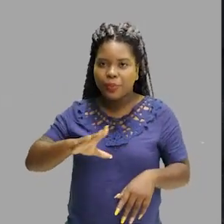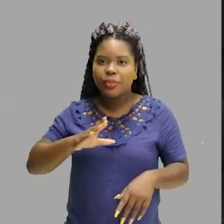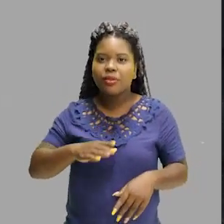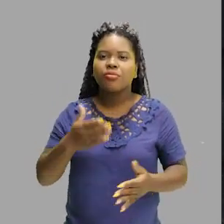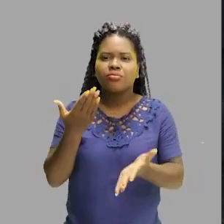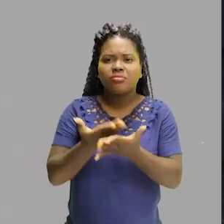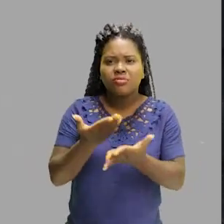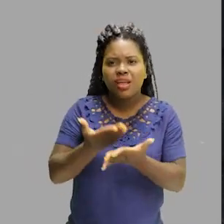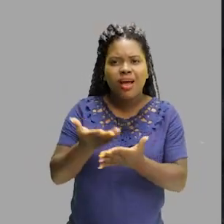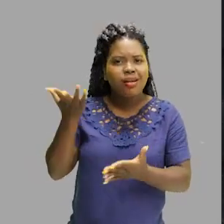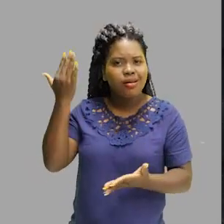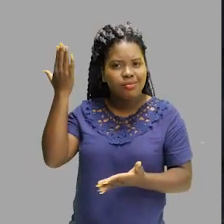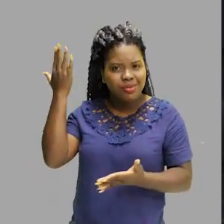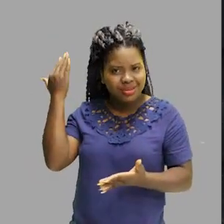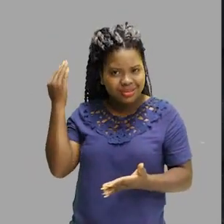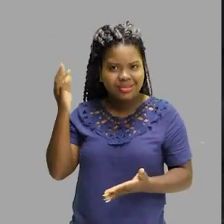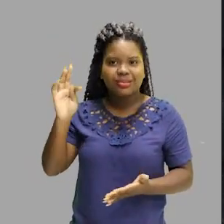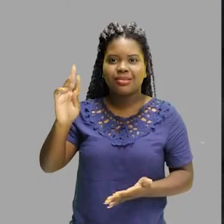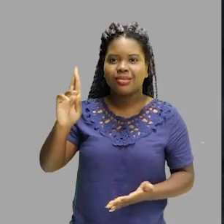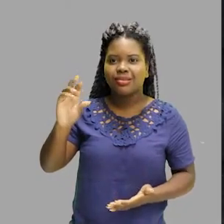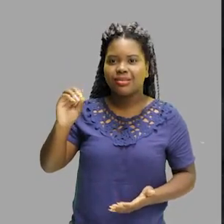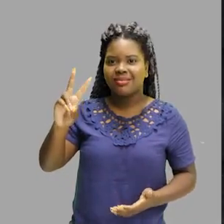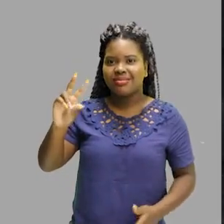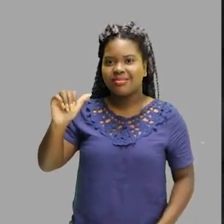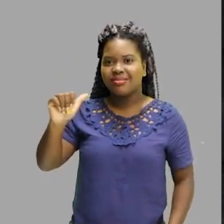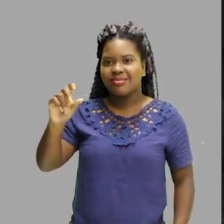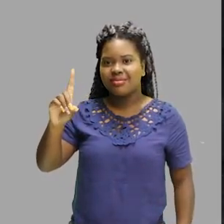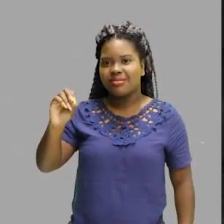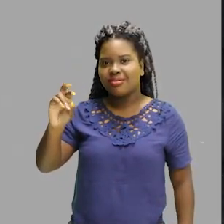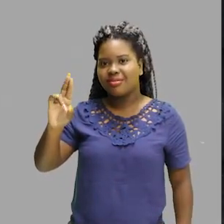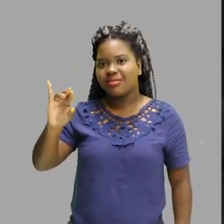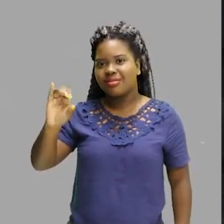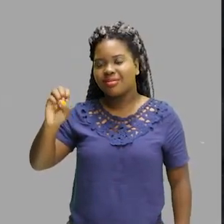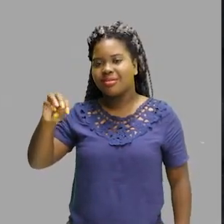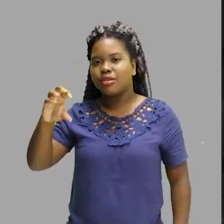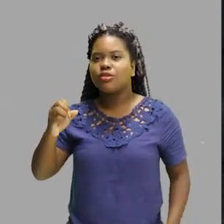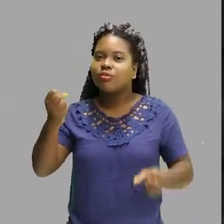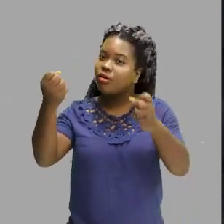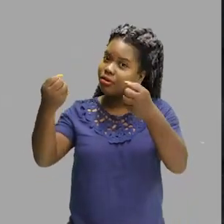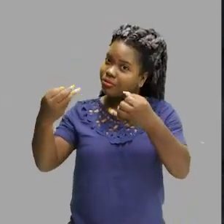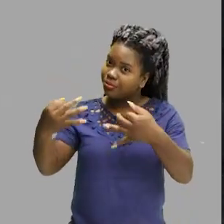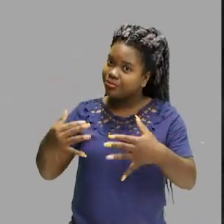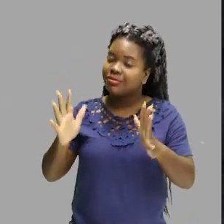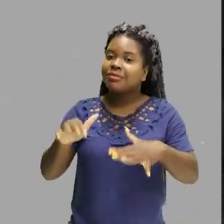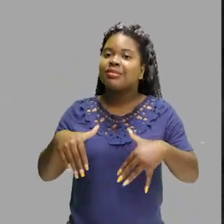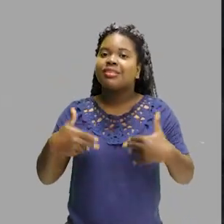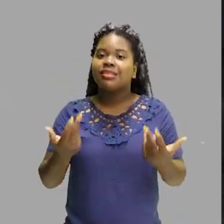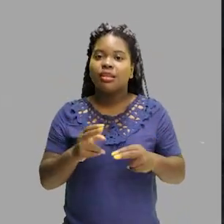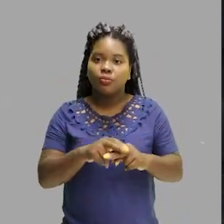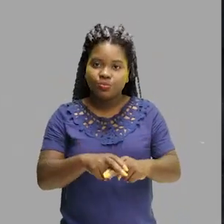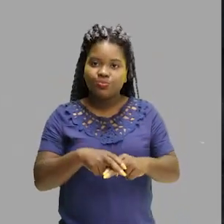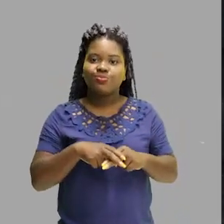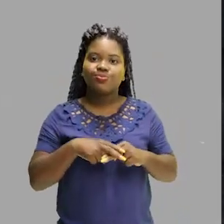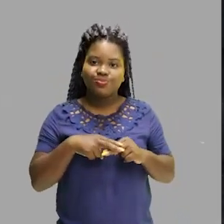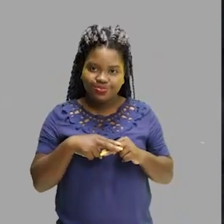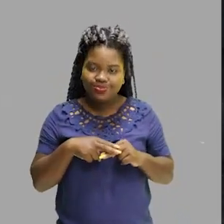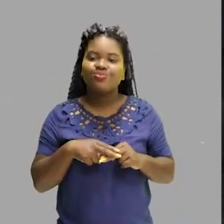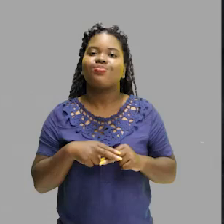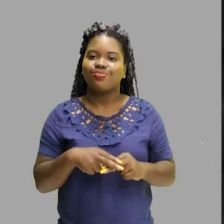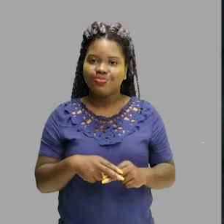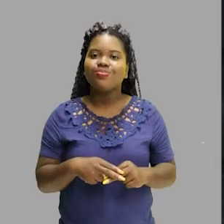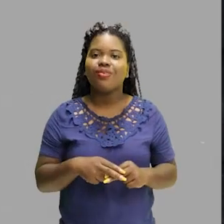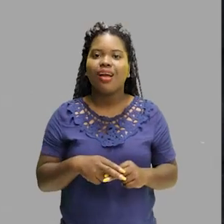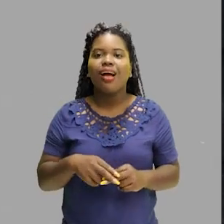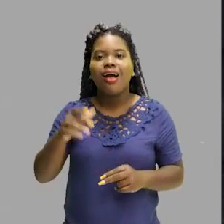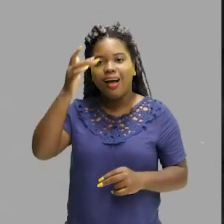sobre trovadorismo, nós falamos desse assunto, tá? E aí, os dramaturgos, eles vão se apresentar, eles vão começar a falar